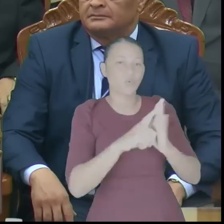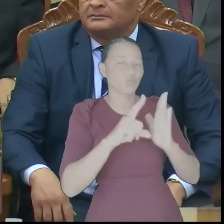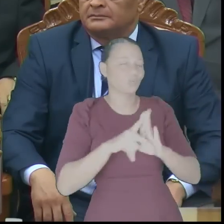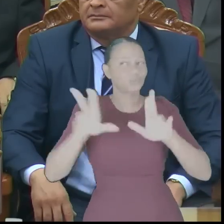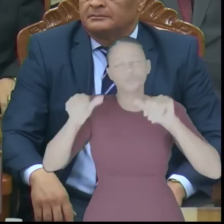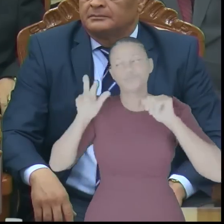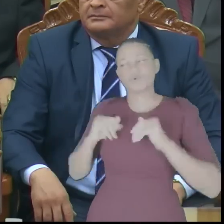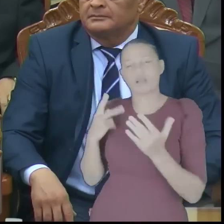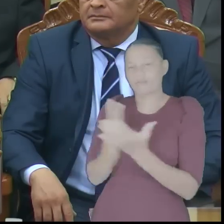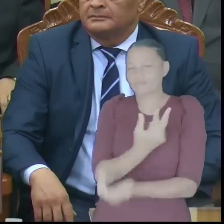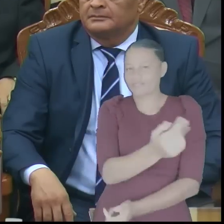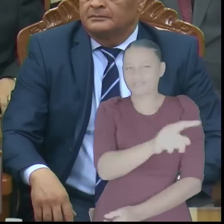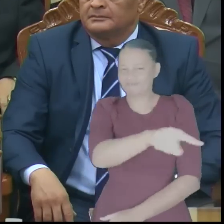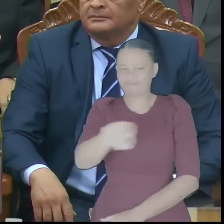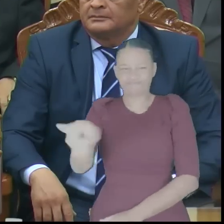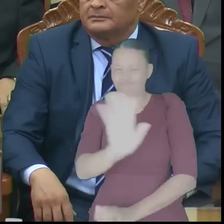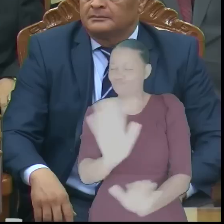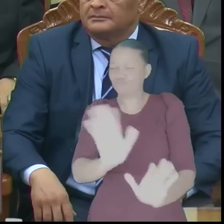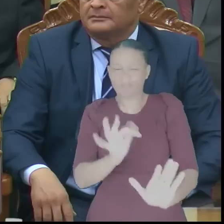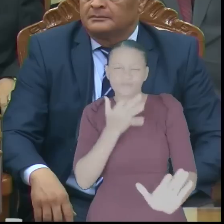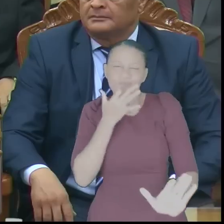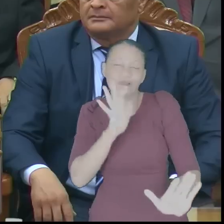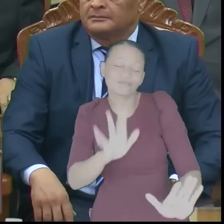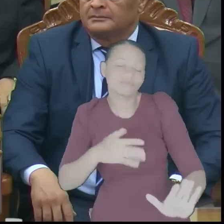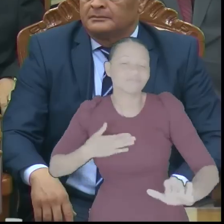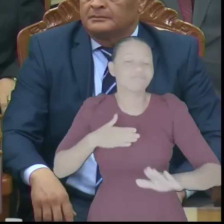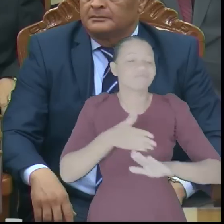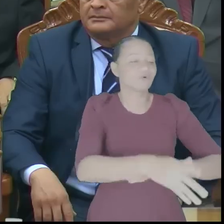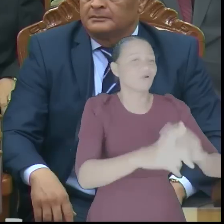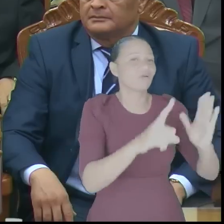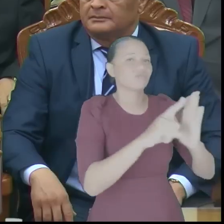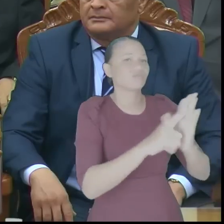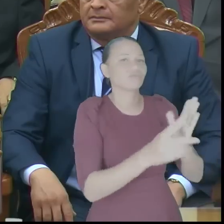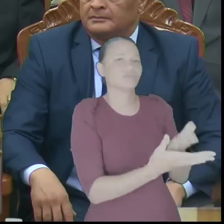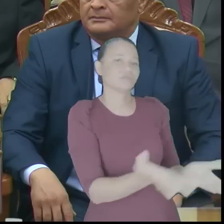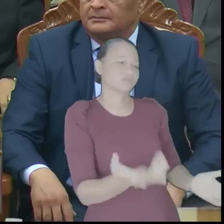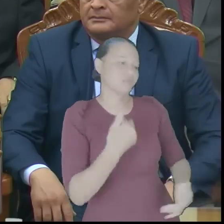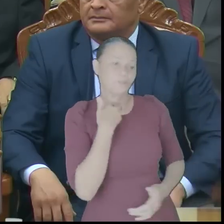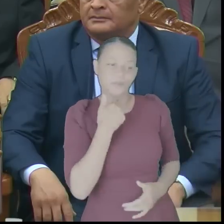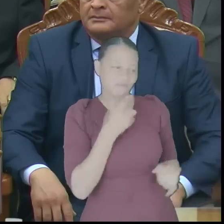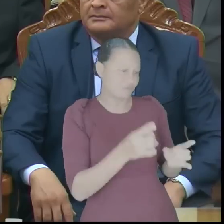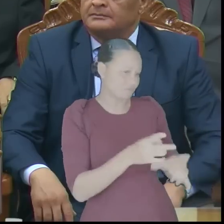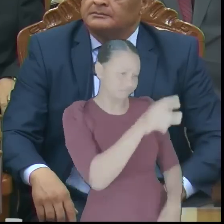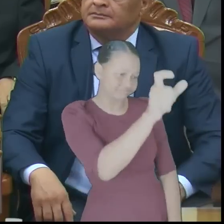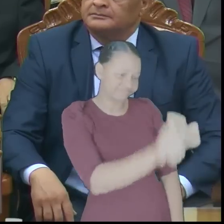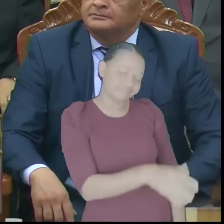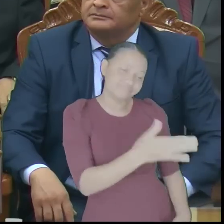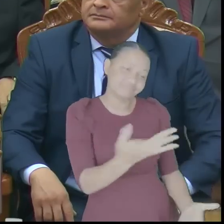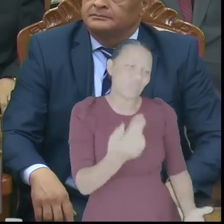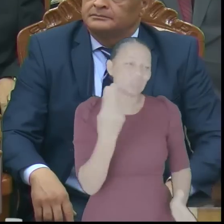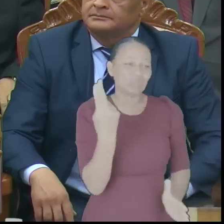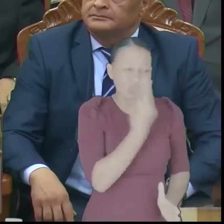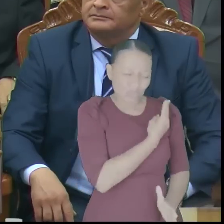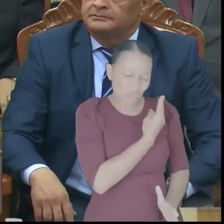por isso. Você vai comprar numa loja, o vendedor te chama de canto e diz: rapaz, não posso te vender não, porque o teu nome